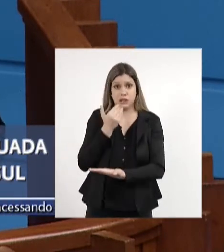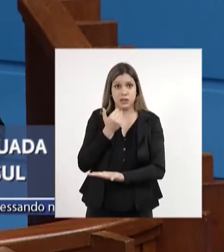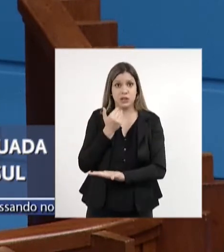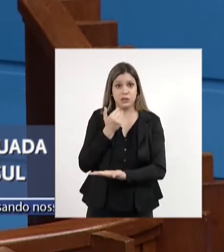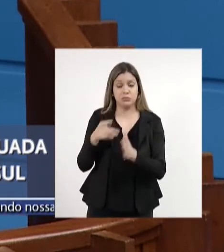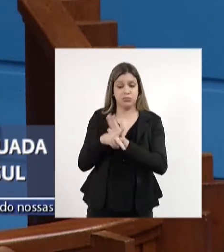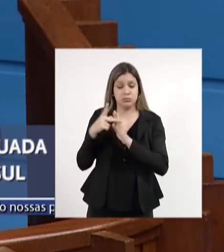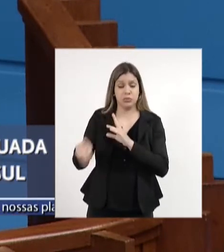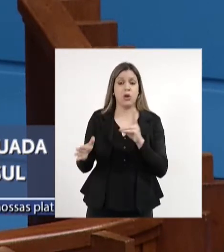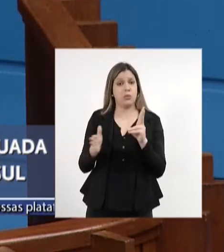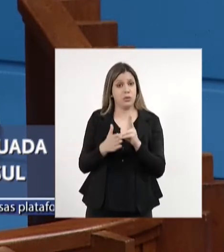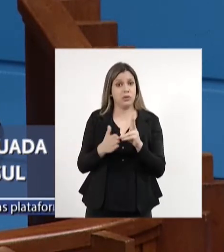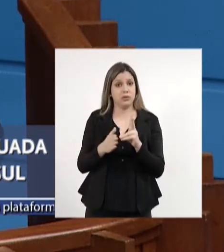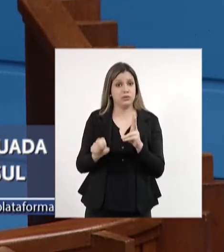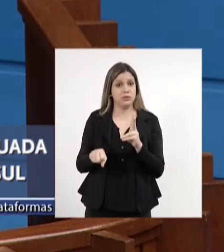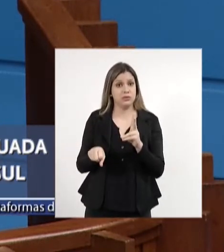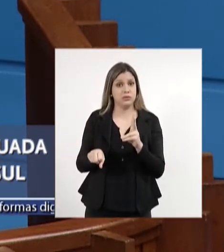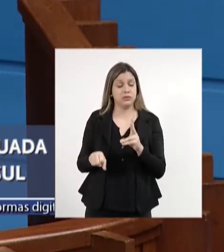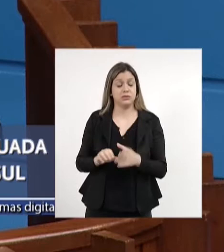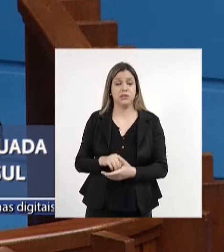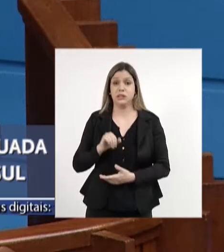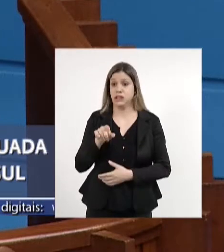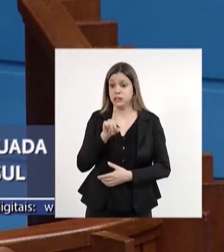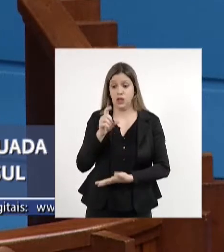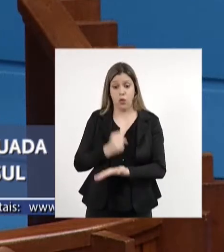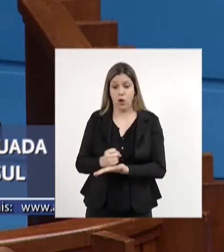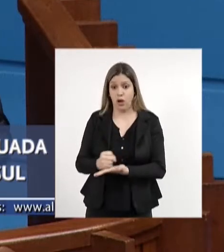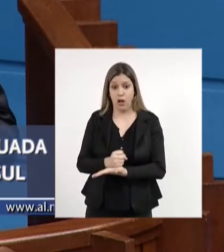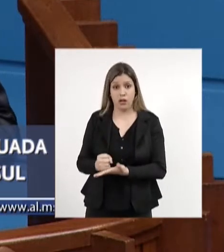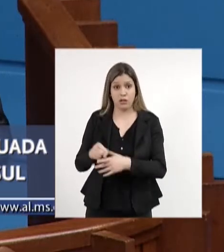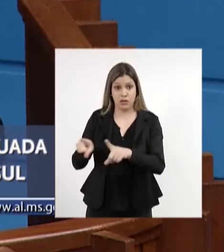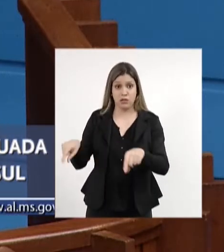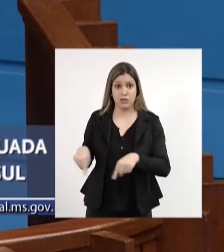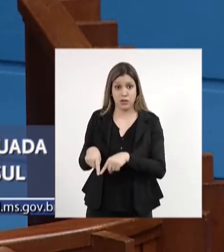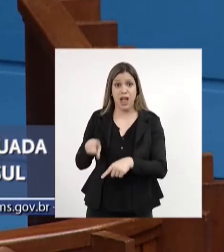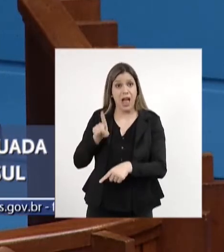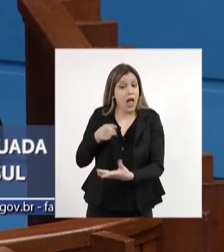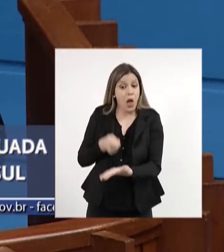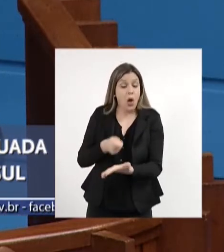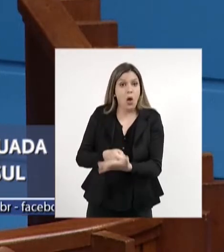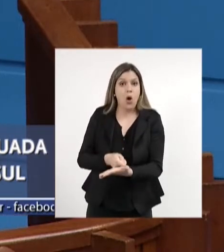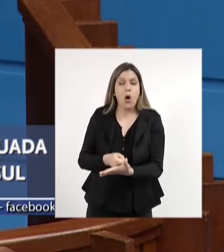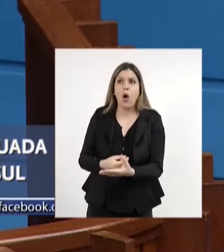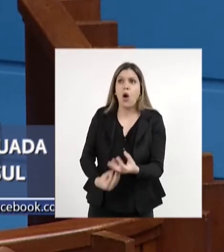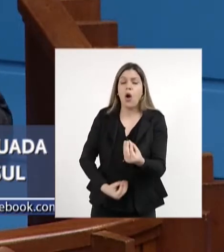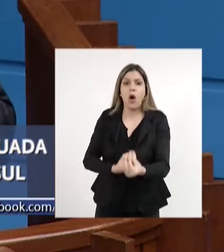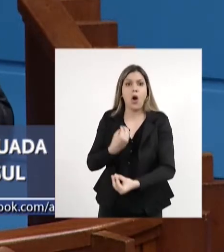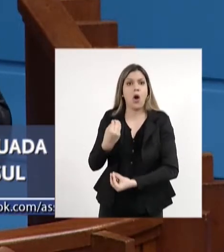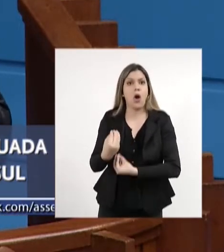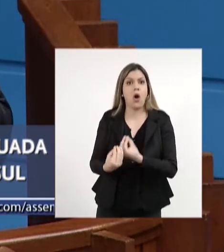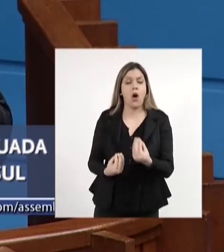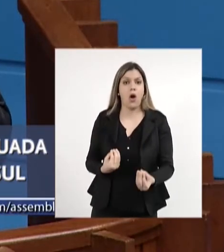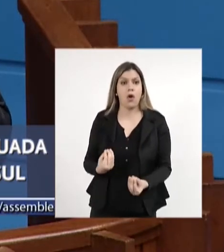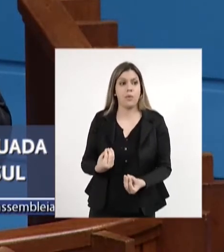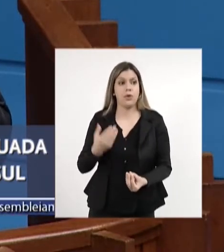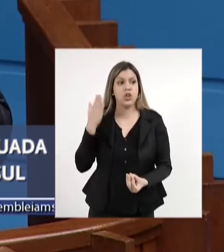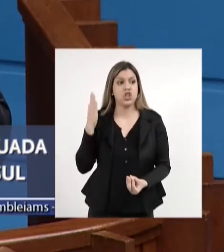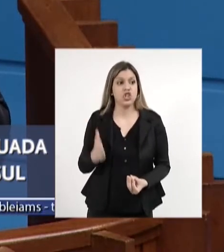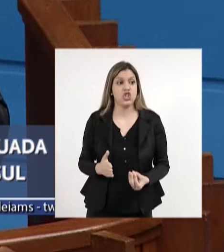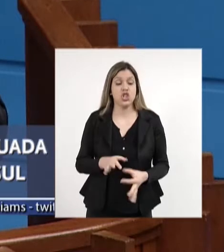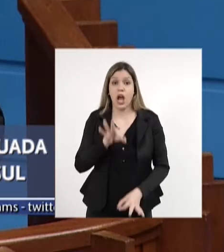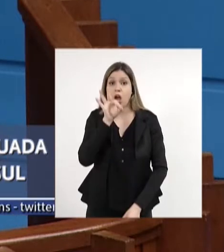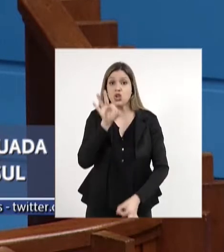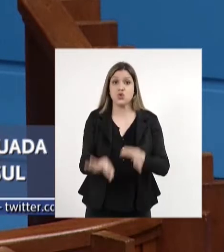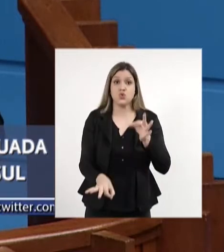áreas indígenas tidas como não regularizadas. É obrigada por decisão